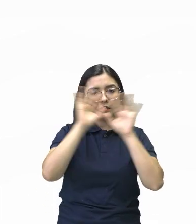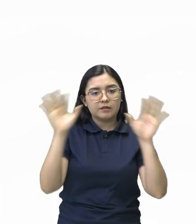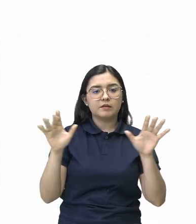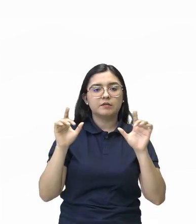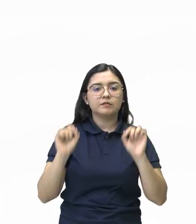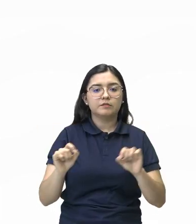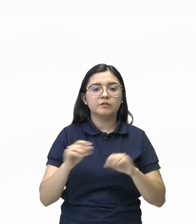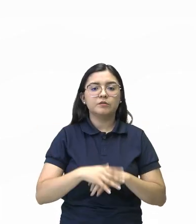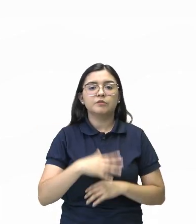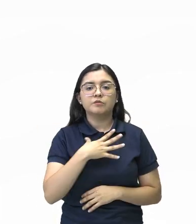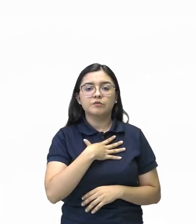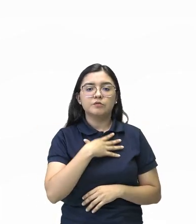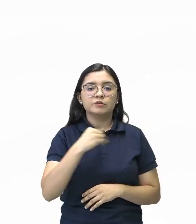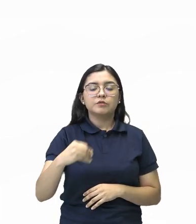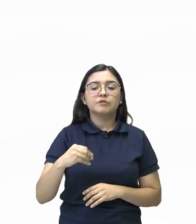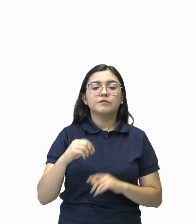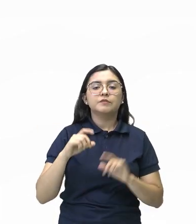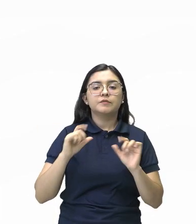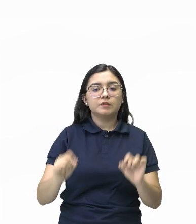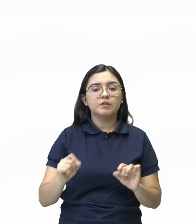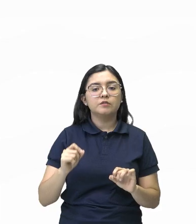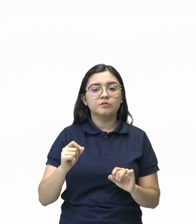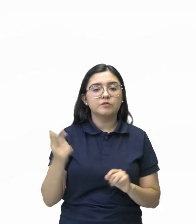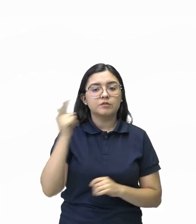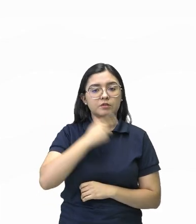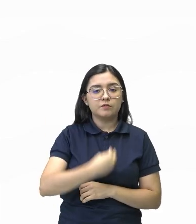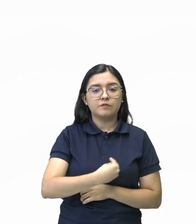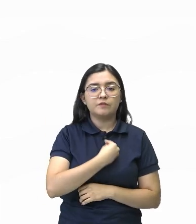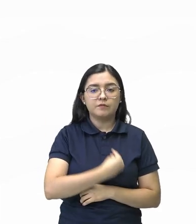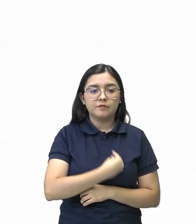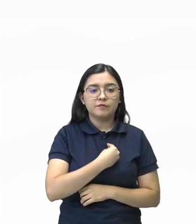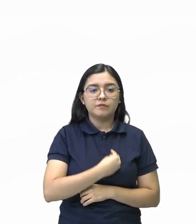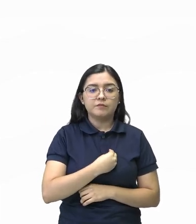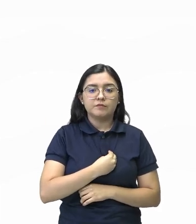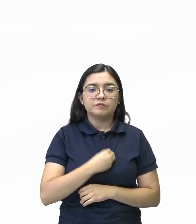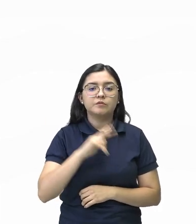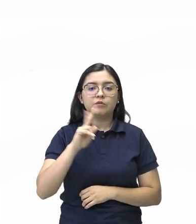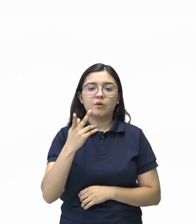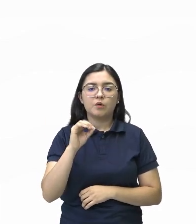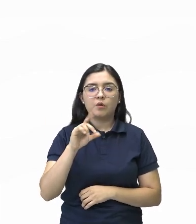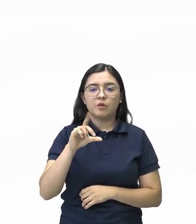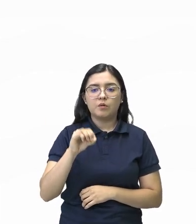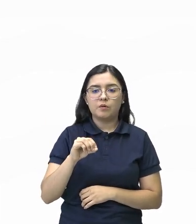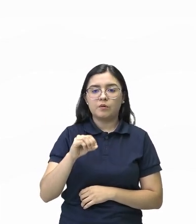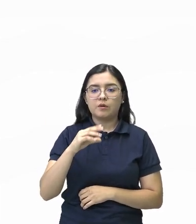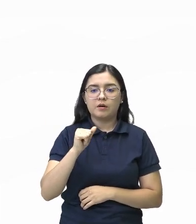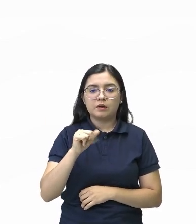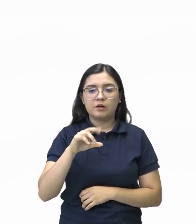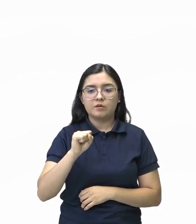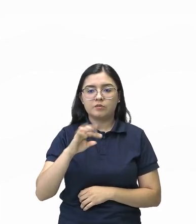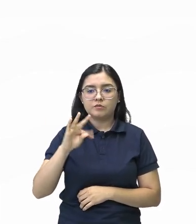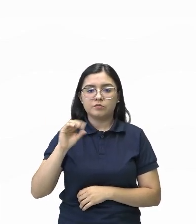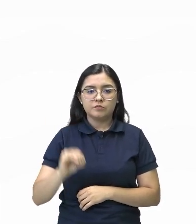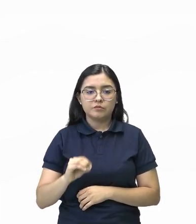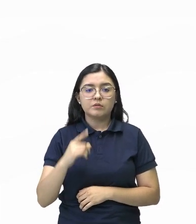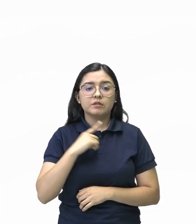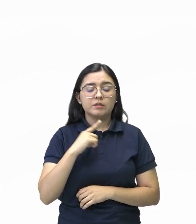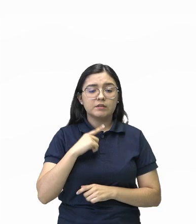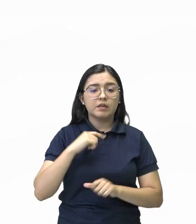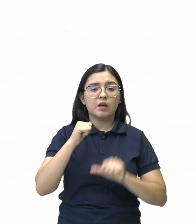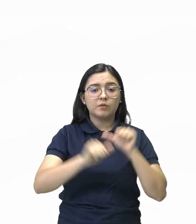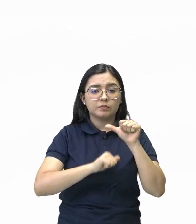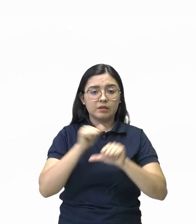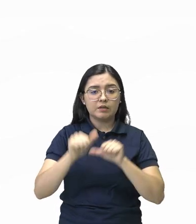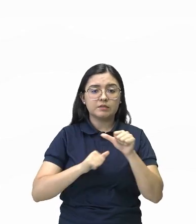de sobreviventes do Holocausto, né? Que têm alterações epigenéticas ligadas ao estresse. né,